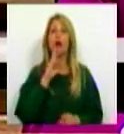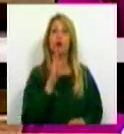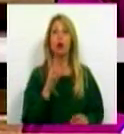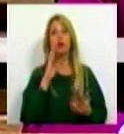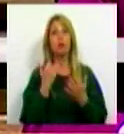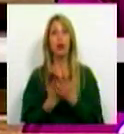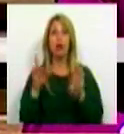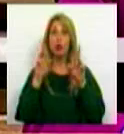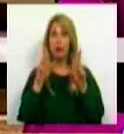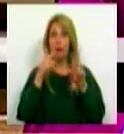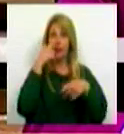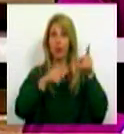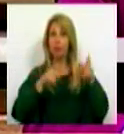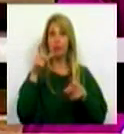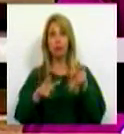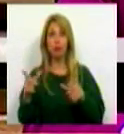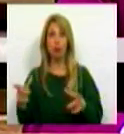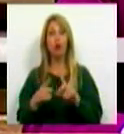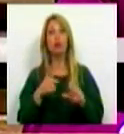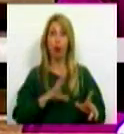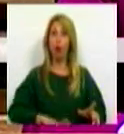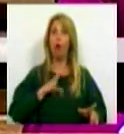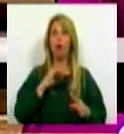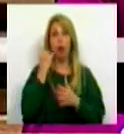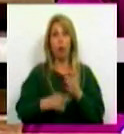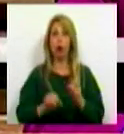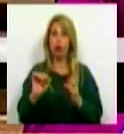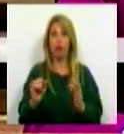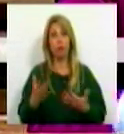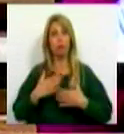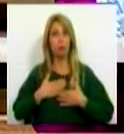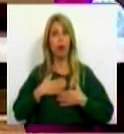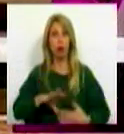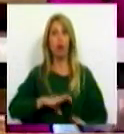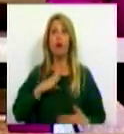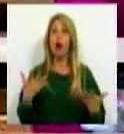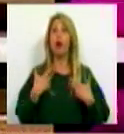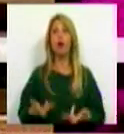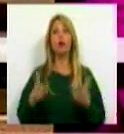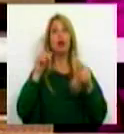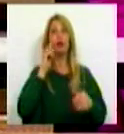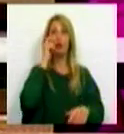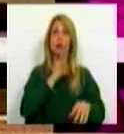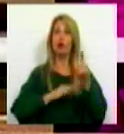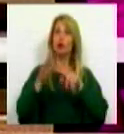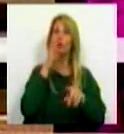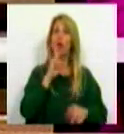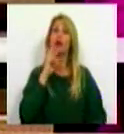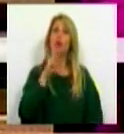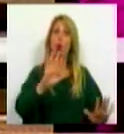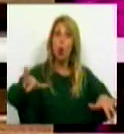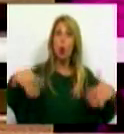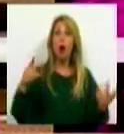cidadãos que nos confiam os seus impostos. Estamos agora à disposição das senhoras e senhores deputados para responder a